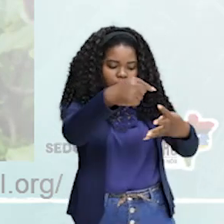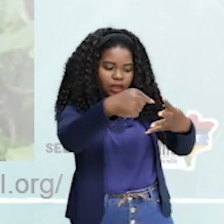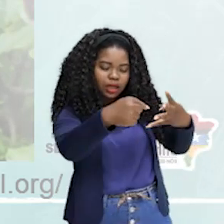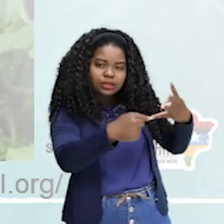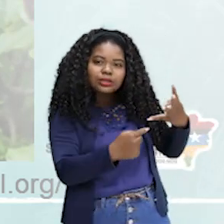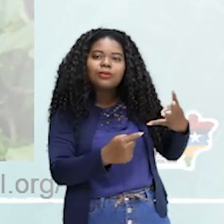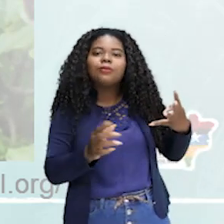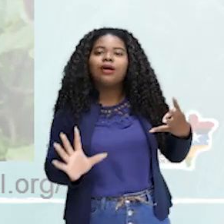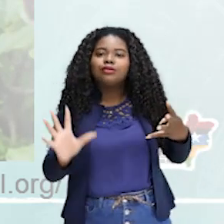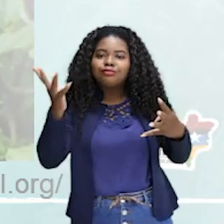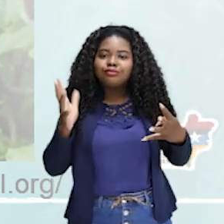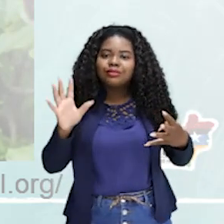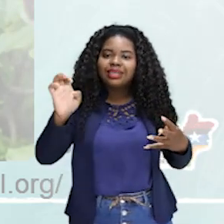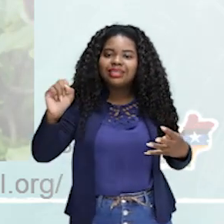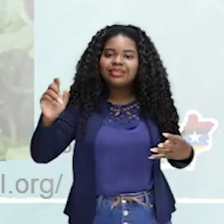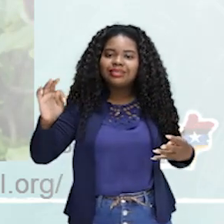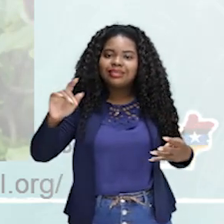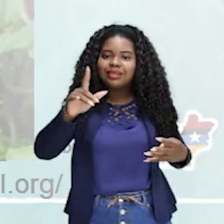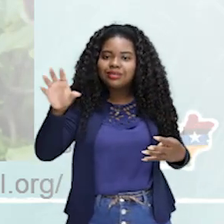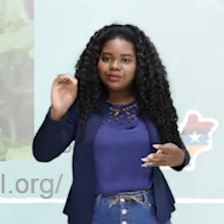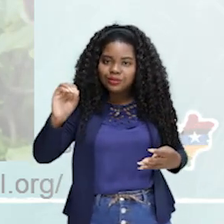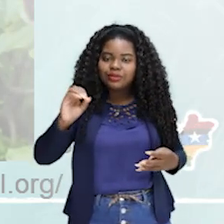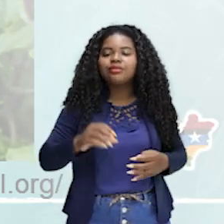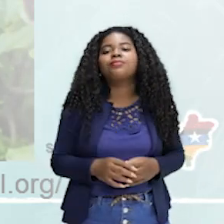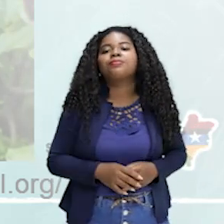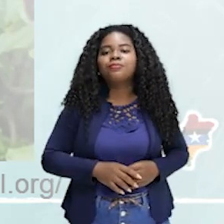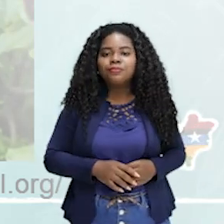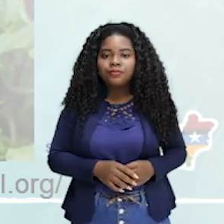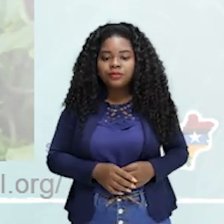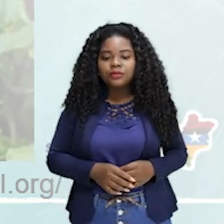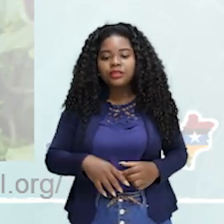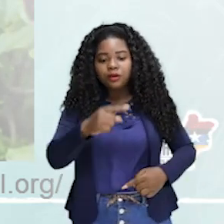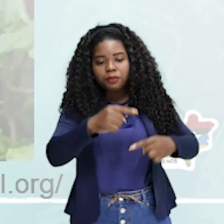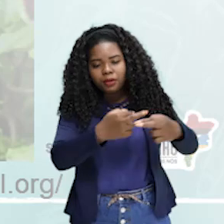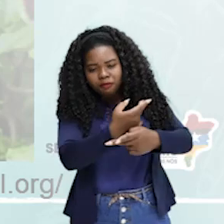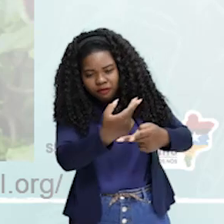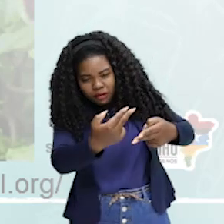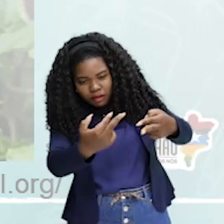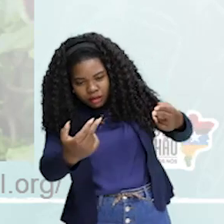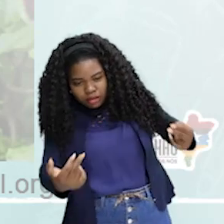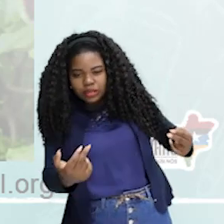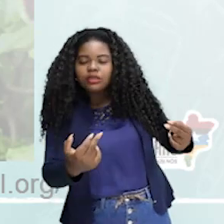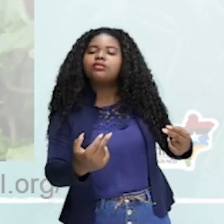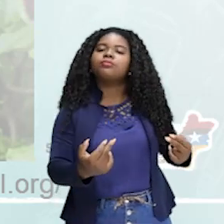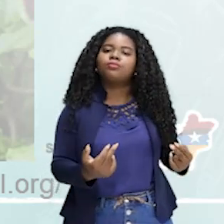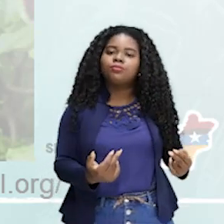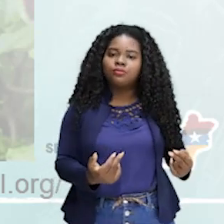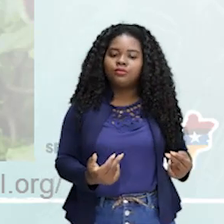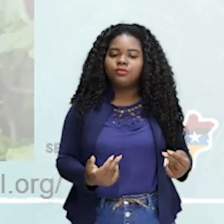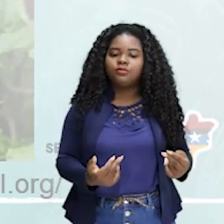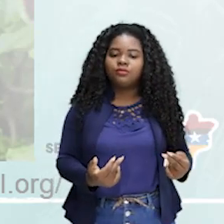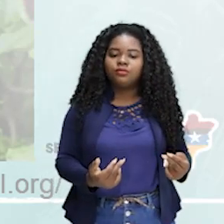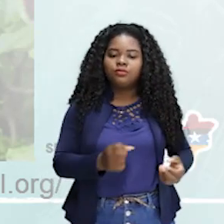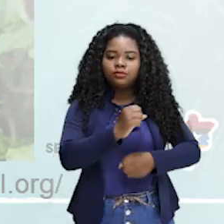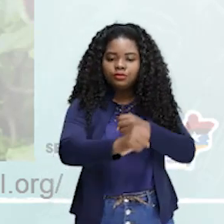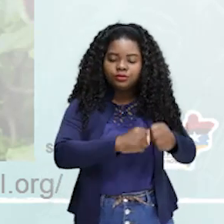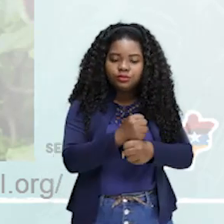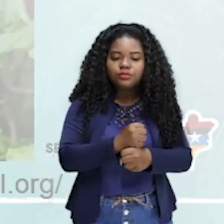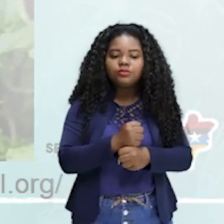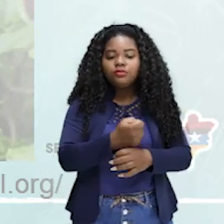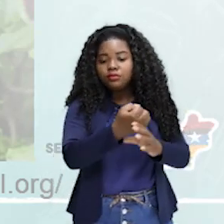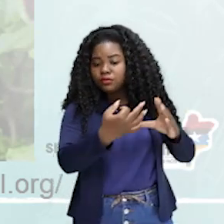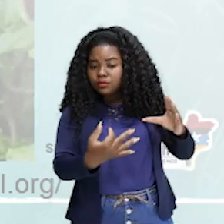ano bem definidas, ou seja, elas vão ter uma grande variação de temperatura no decorrer do ano. A característica dessa floresta é uma